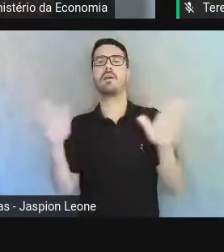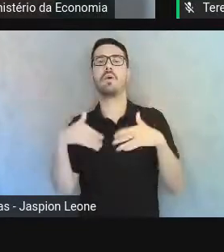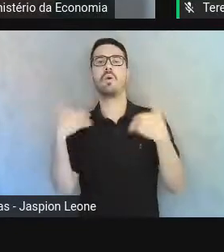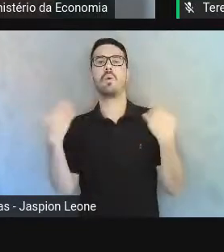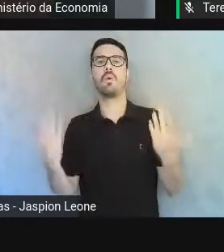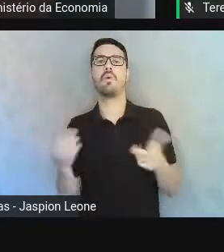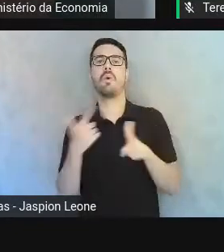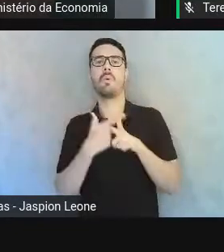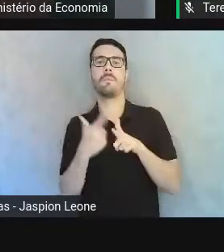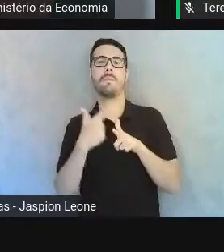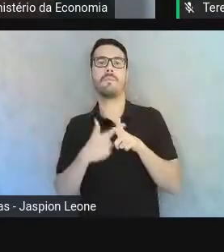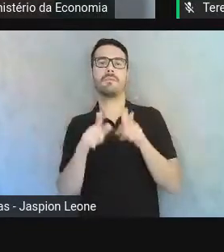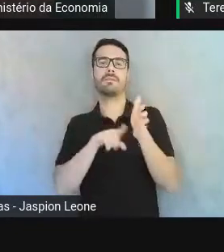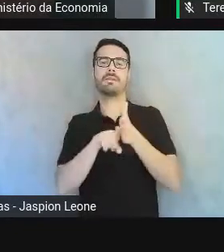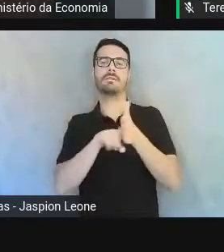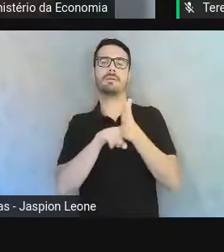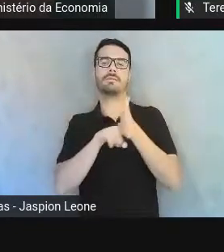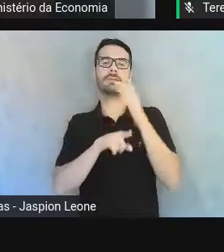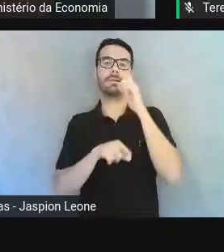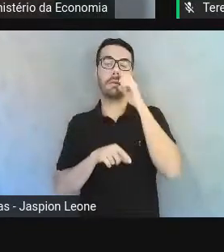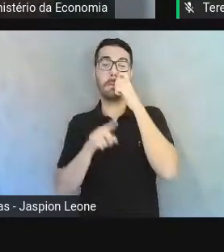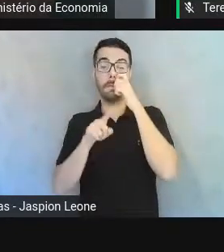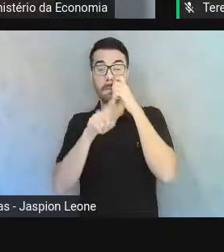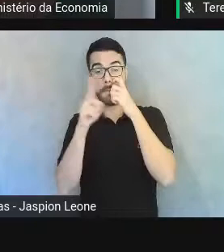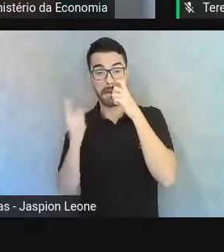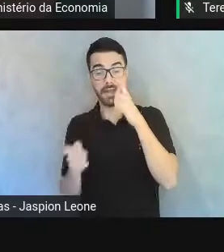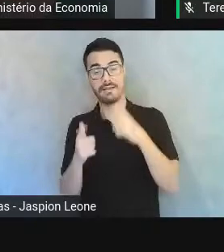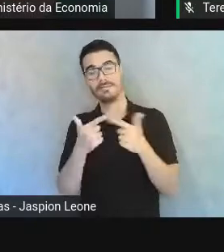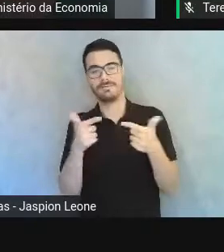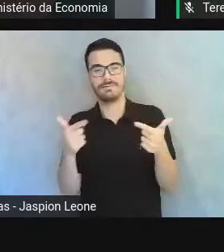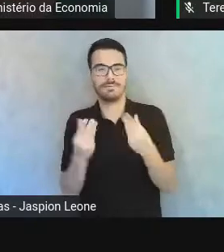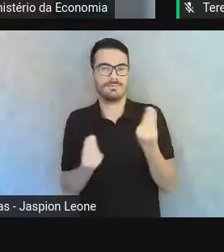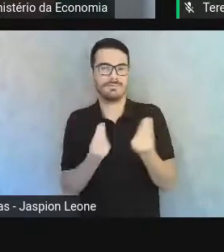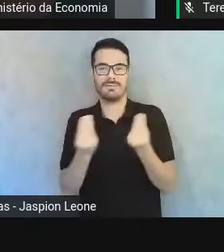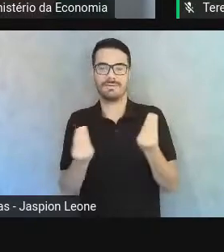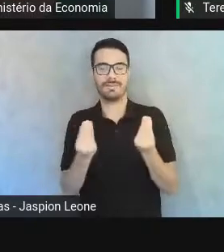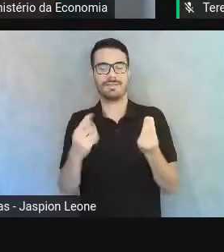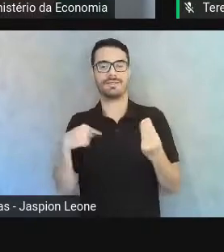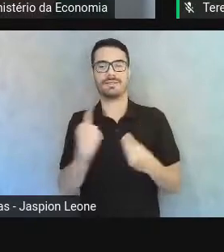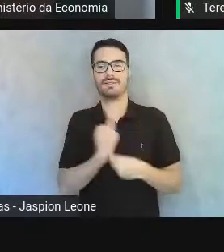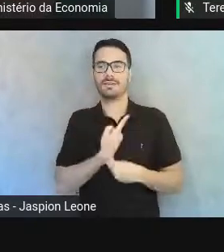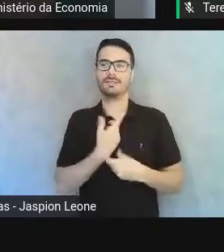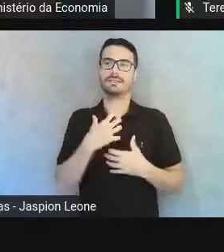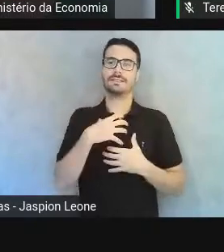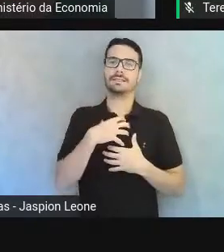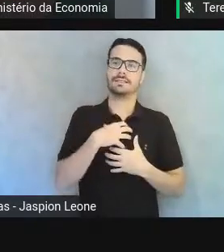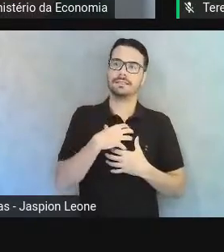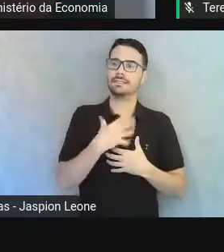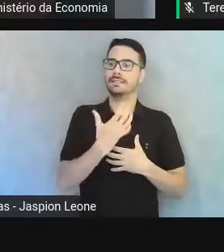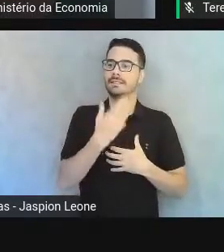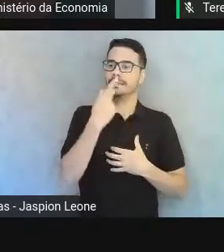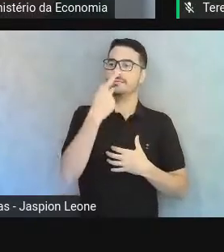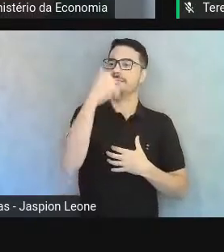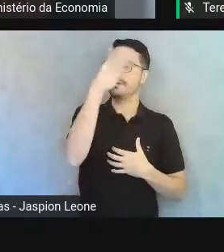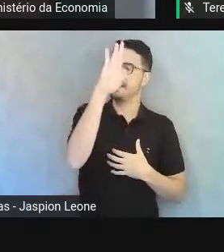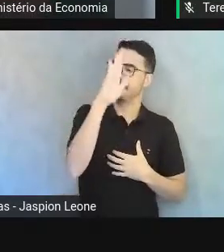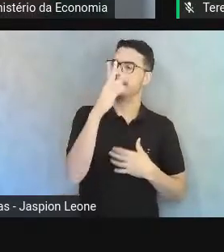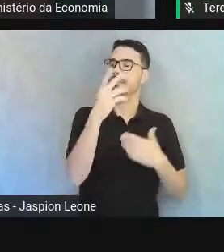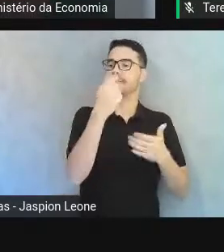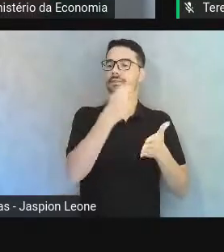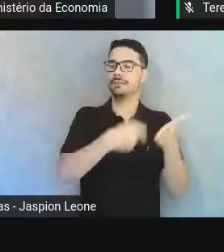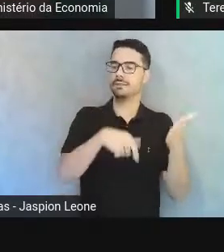de pesquisa e tal, mas ainda assim não tem jeito, a gente sai com essa sensação mesmo de que queria ter dito muito